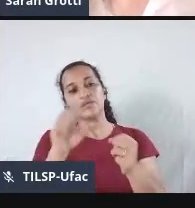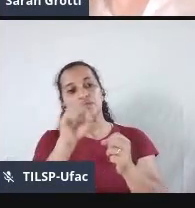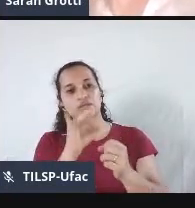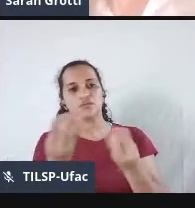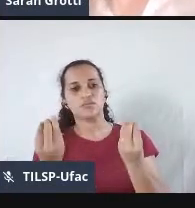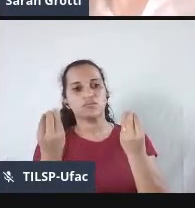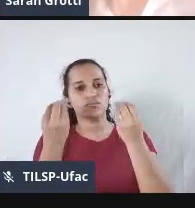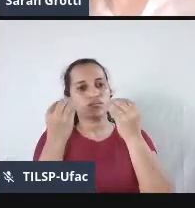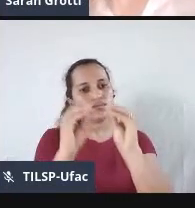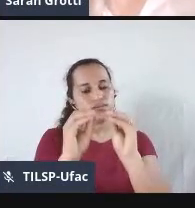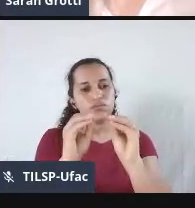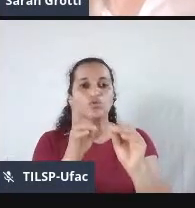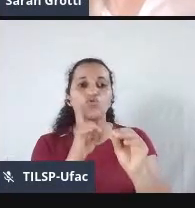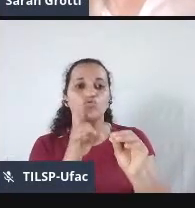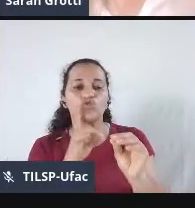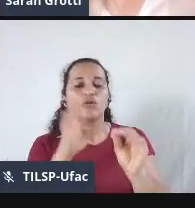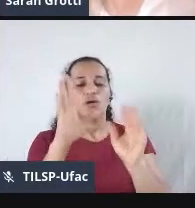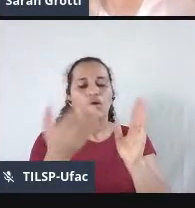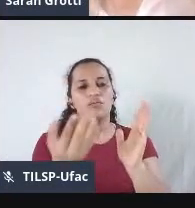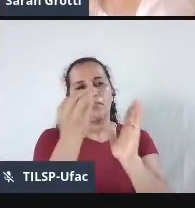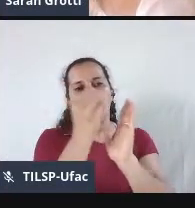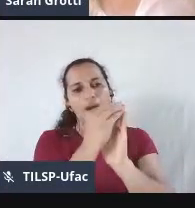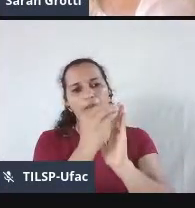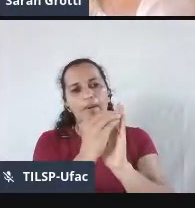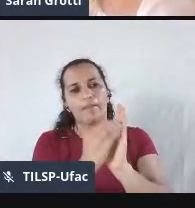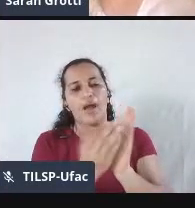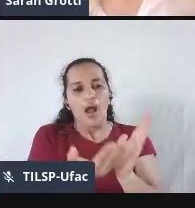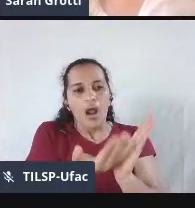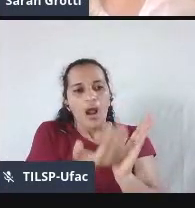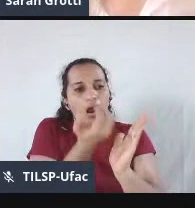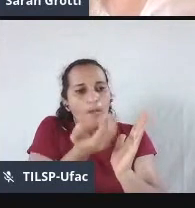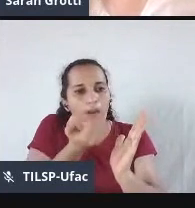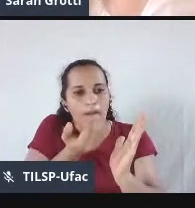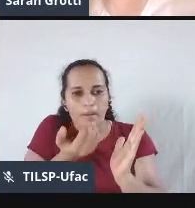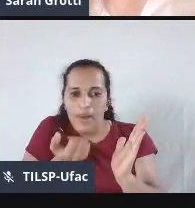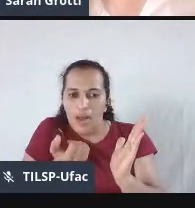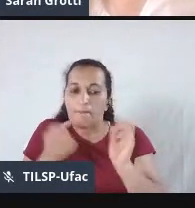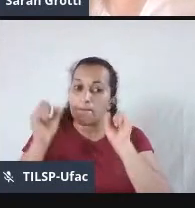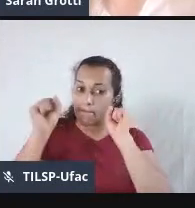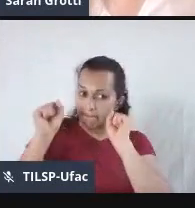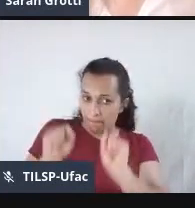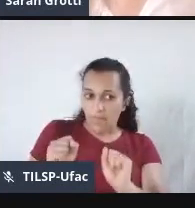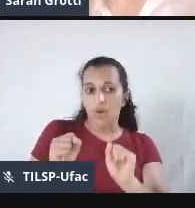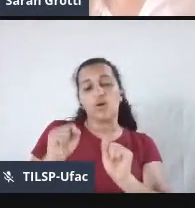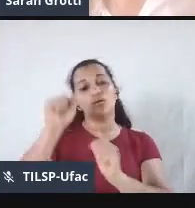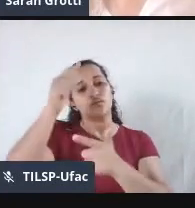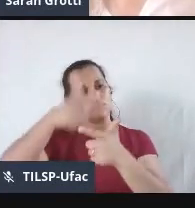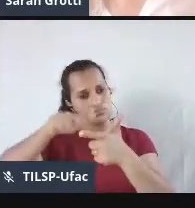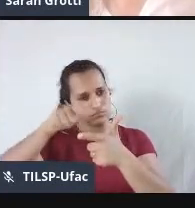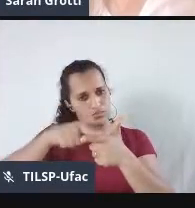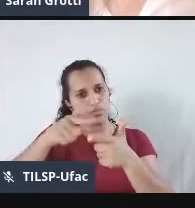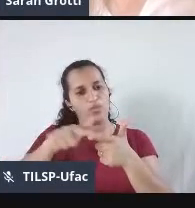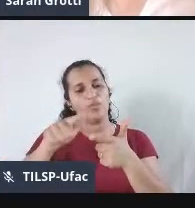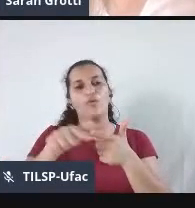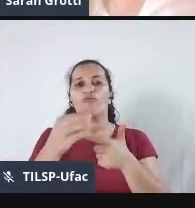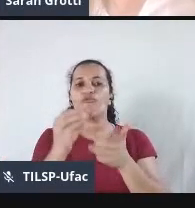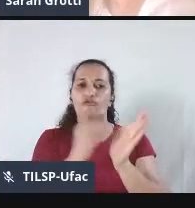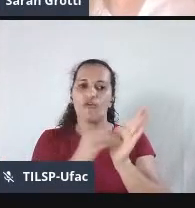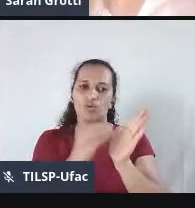ao longo do dia, a pessoa, o indivíduo ovo-lacto ou lacto vegetariano pode ter a sua deficiência de